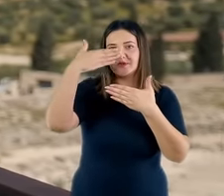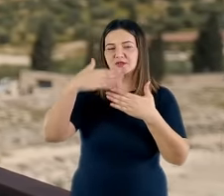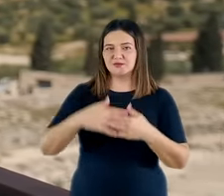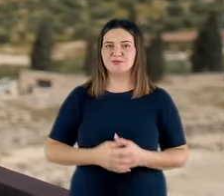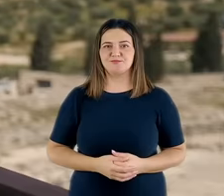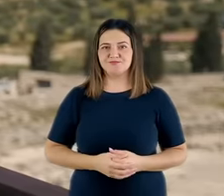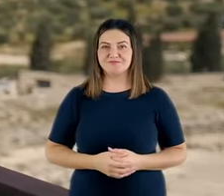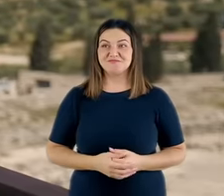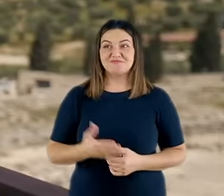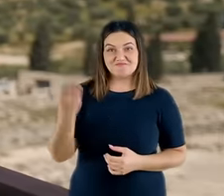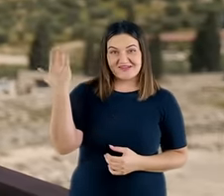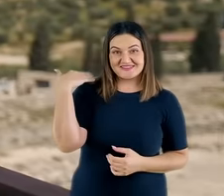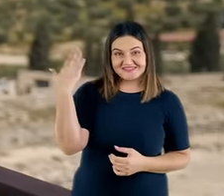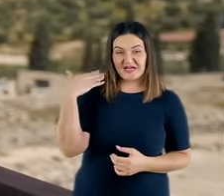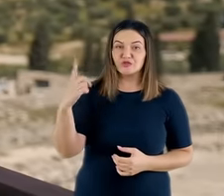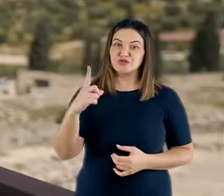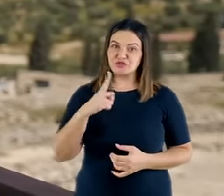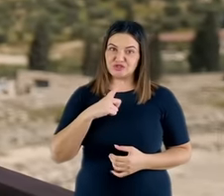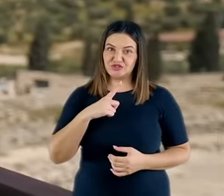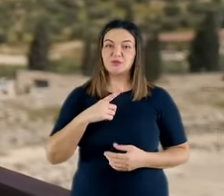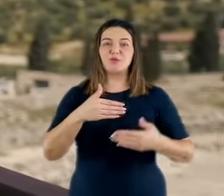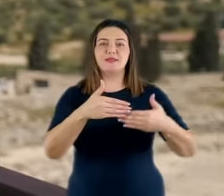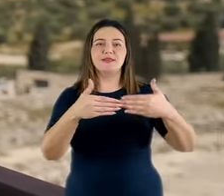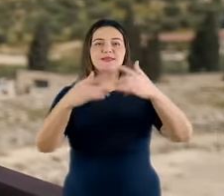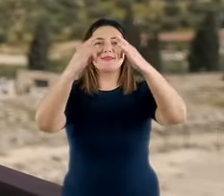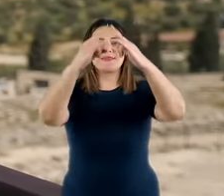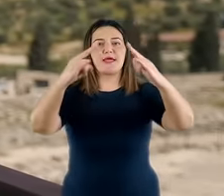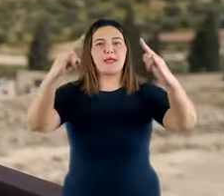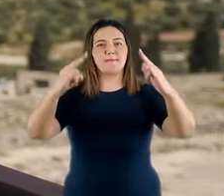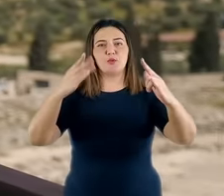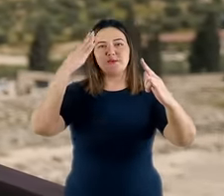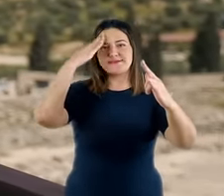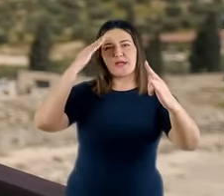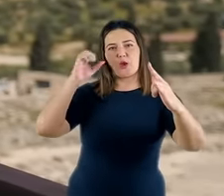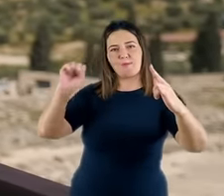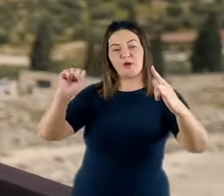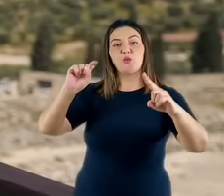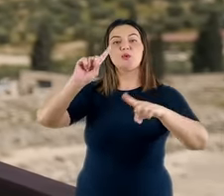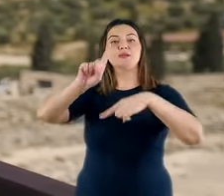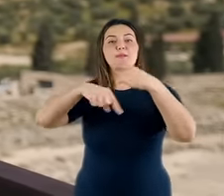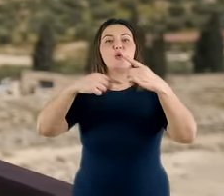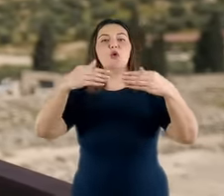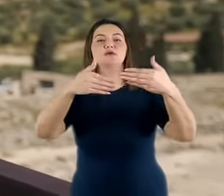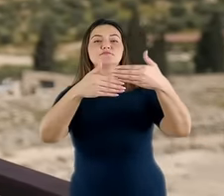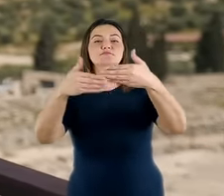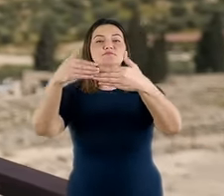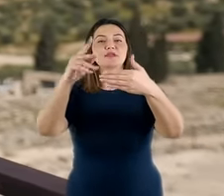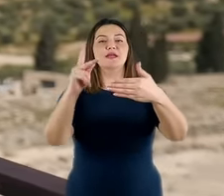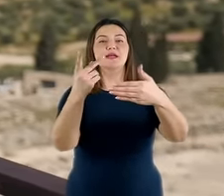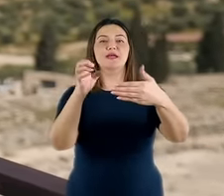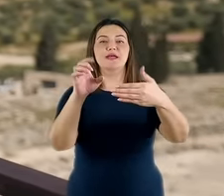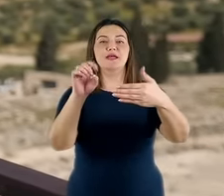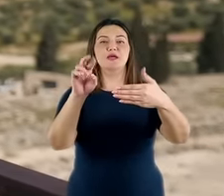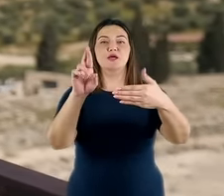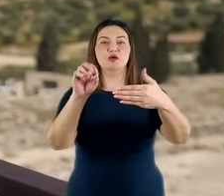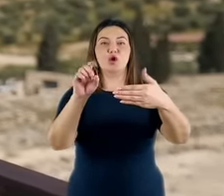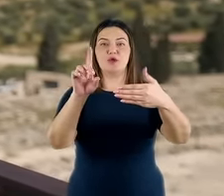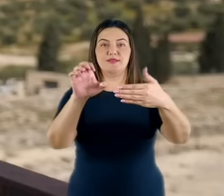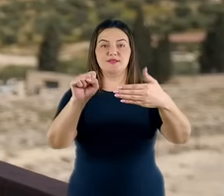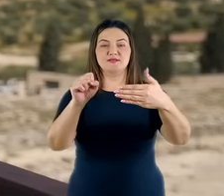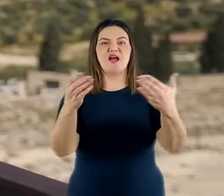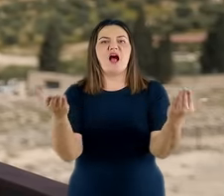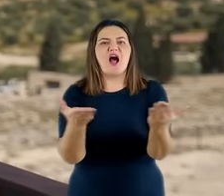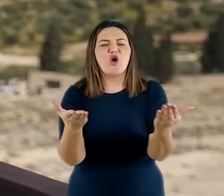O local onde no passado estava o Templo de Salomão e depois o Templo de Herodes que Jesus construiu, hoje você tem um Domo